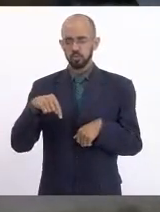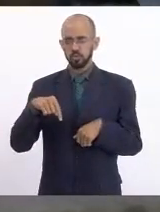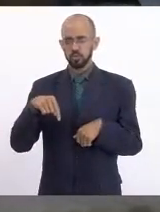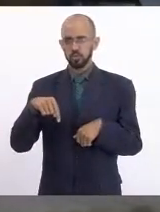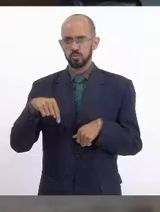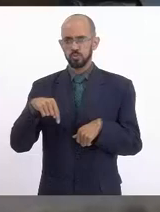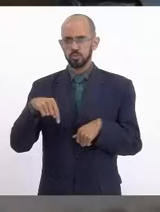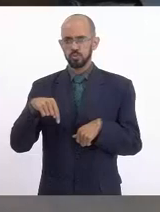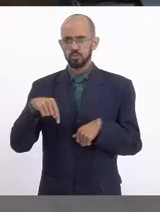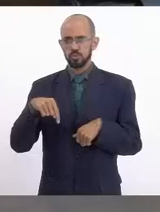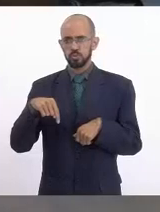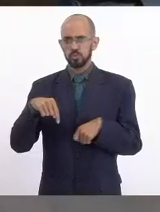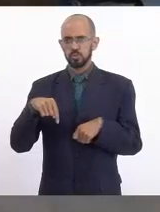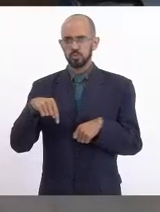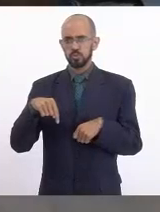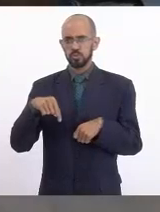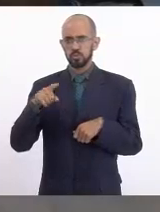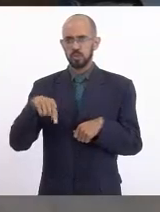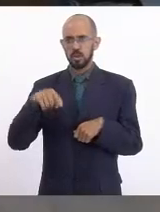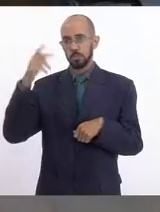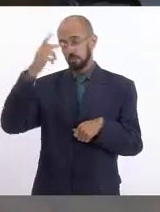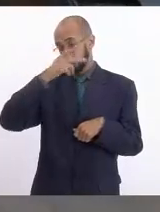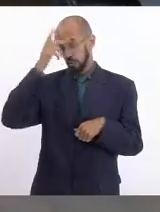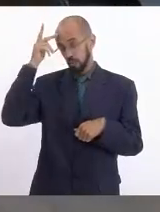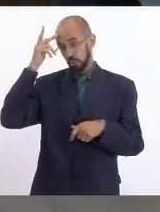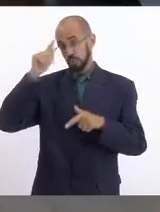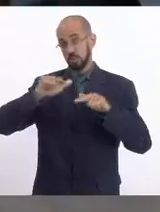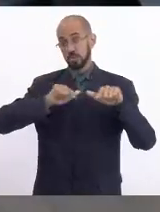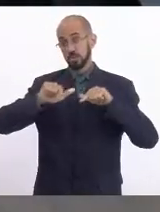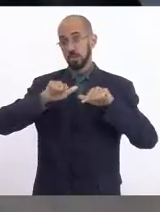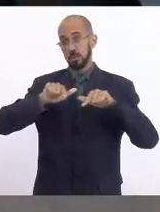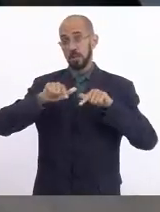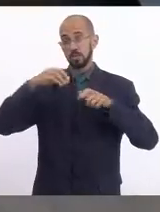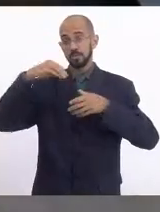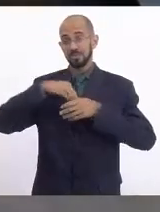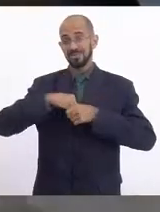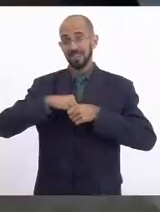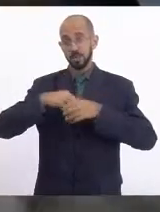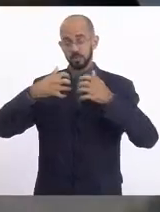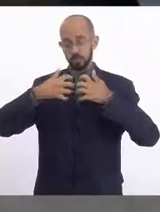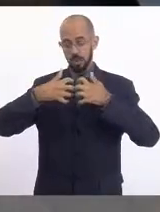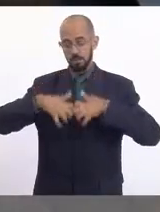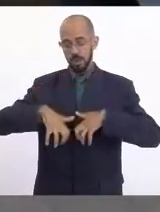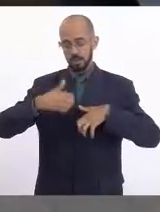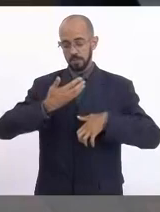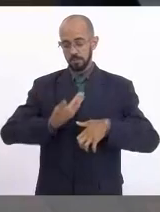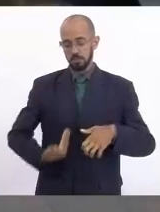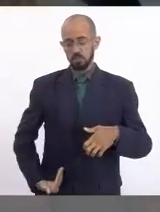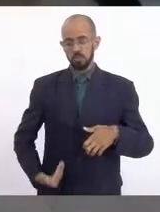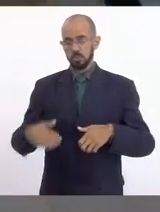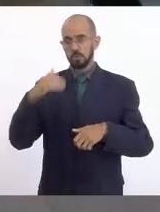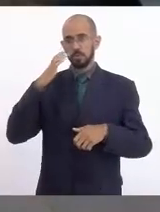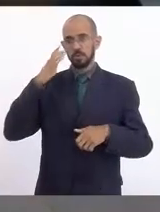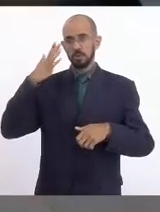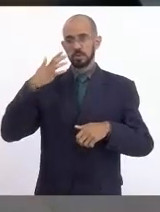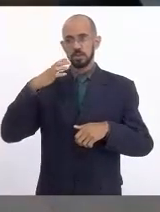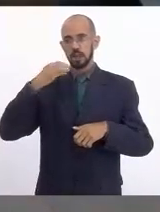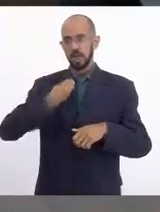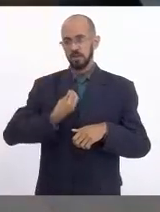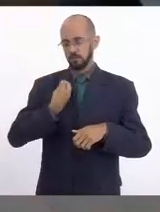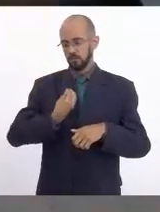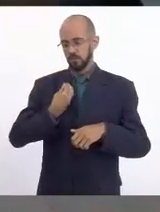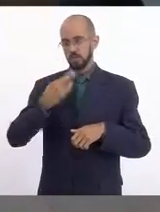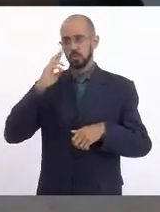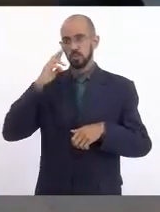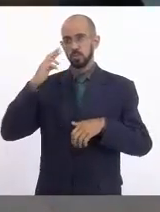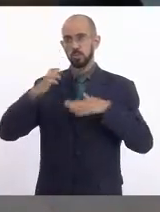de pessoas que na verdade trabalham dentro da máquina que deveriam facilitar a vida do contribuinte facilitar a vida do